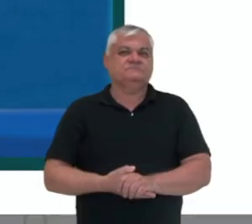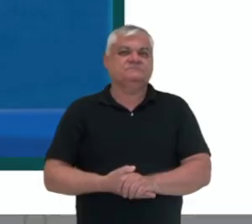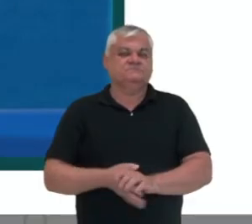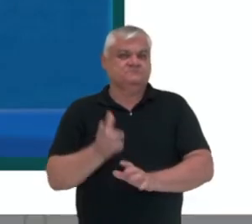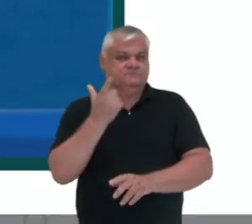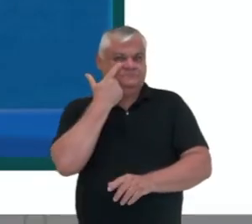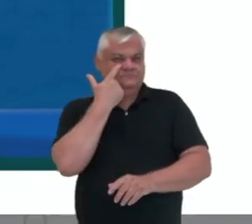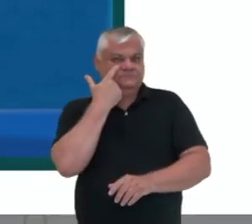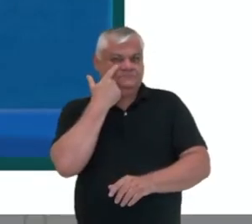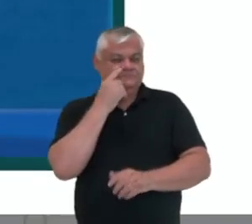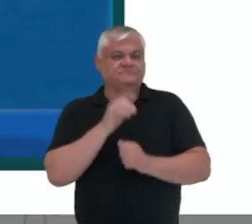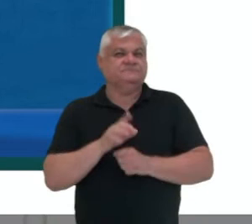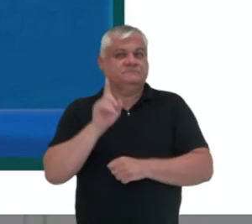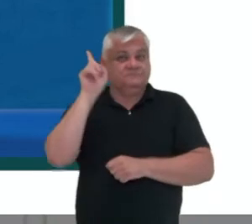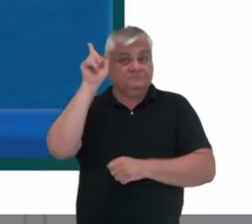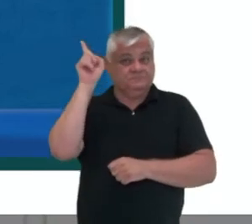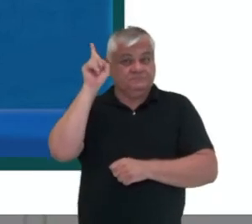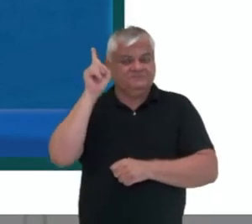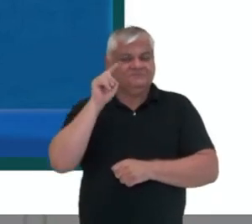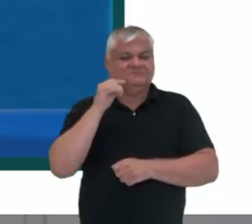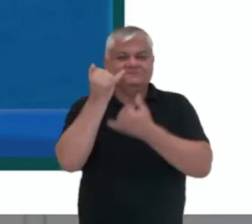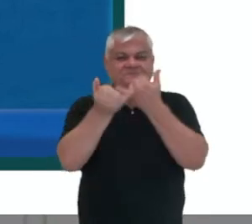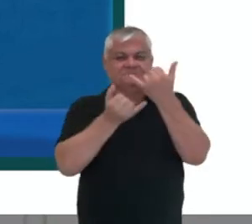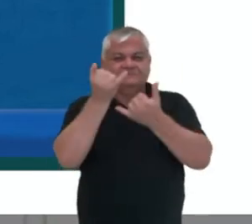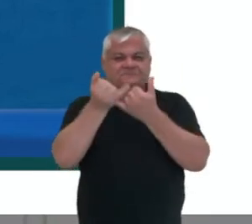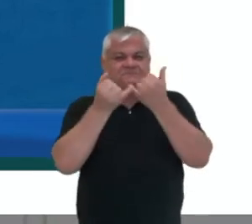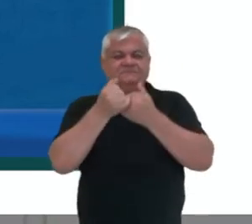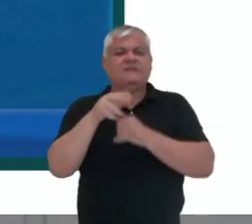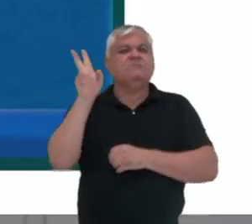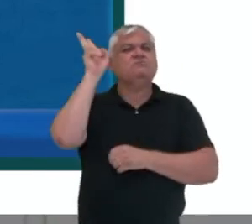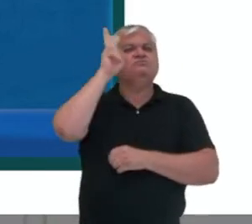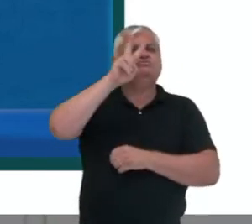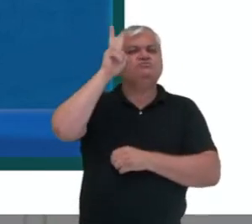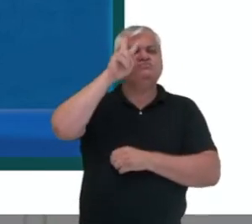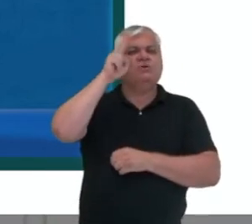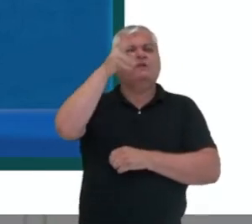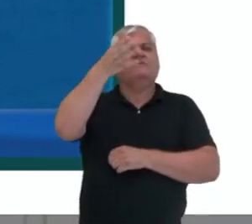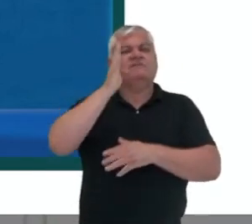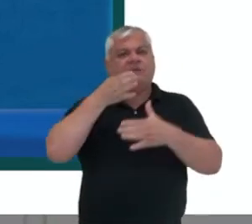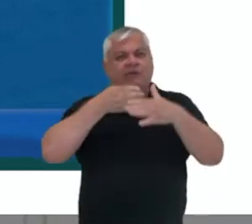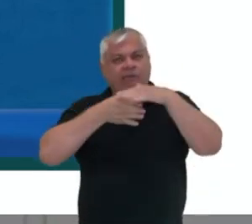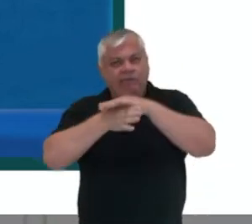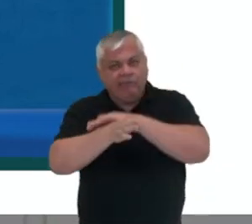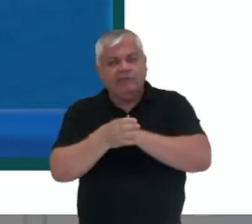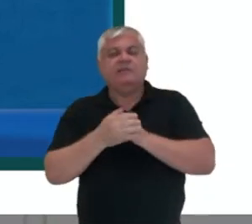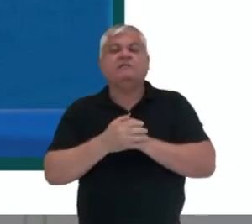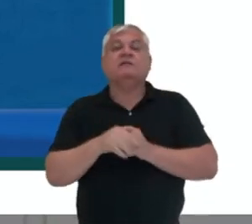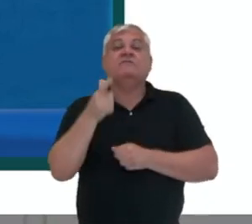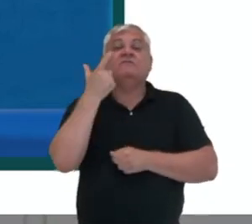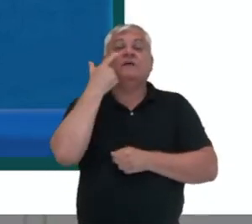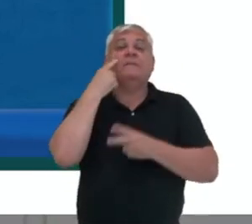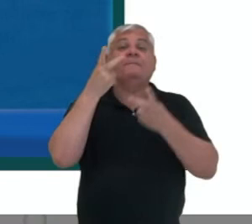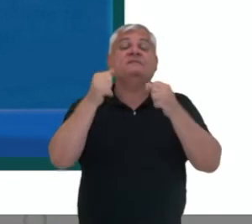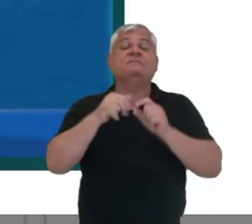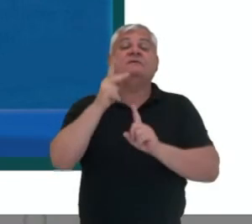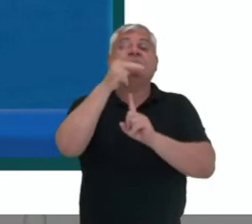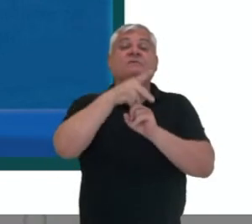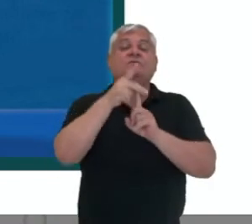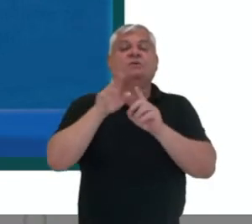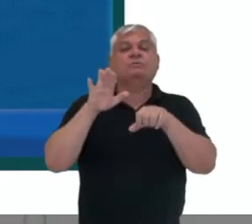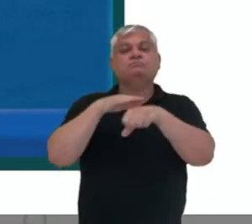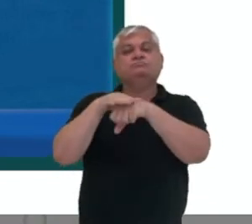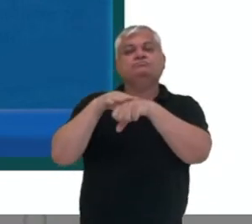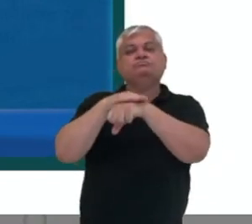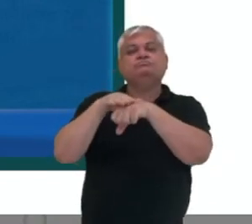Olha só, pessoal, então esse joguinho do Matific, ele traz tudo uma historinha. Se você acessar, você vai ver, né, que essa personagem vai estar conversando com